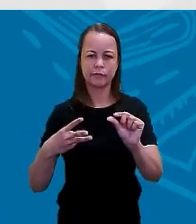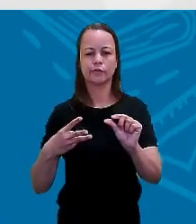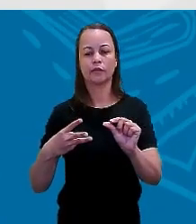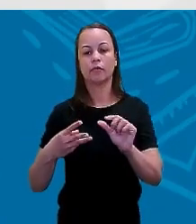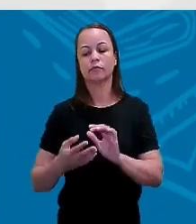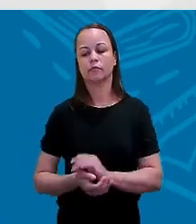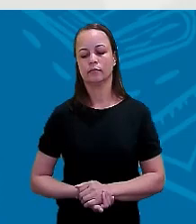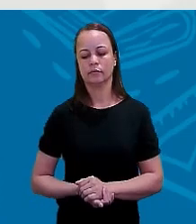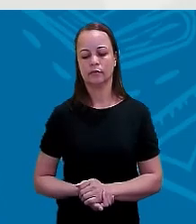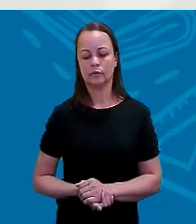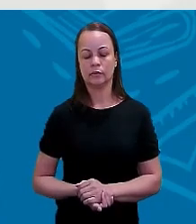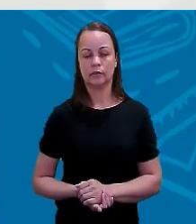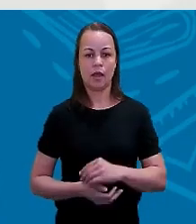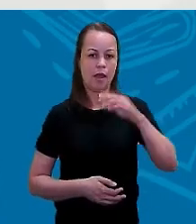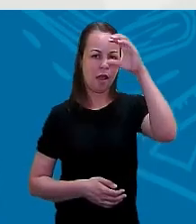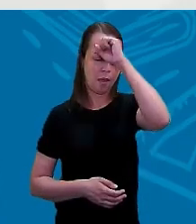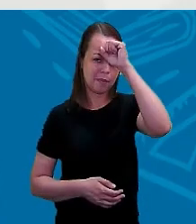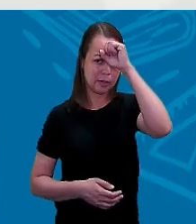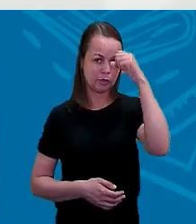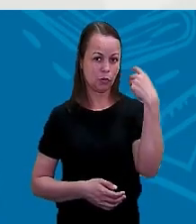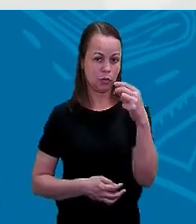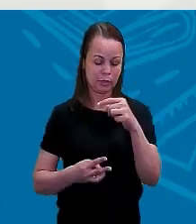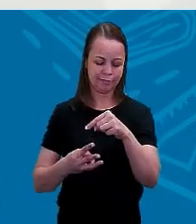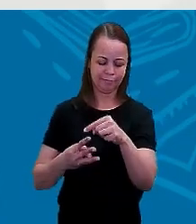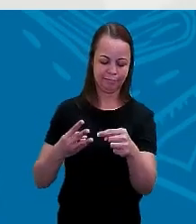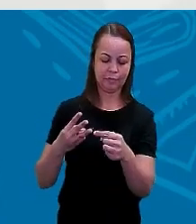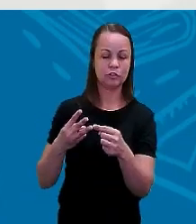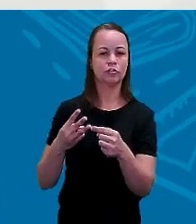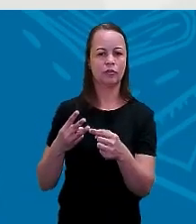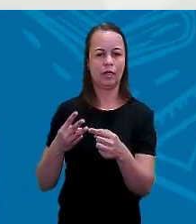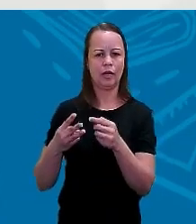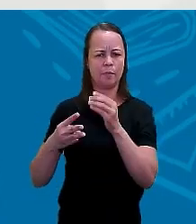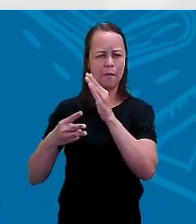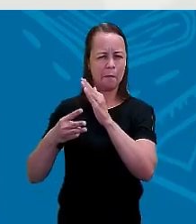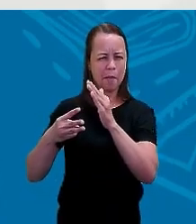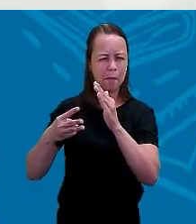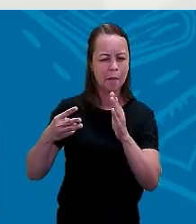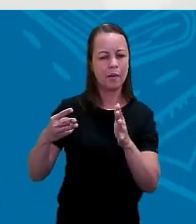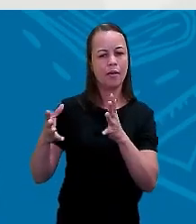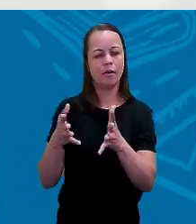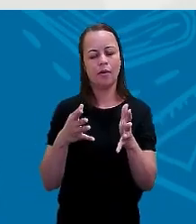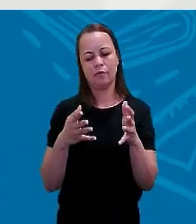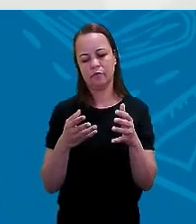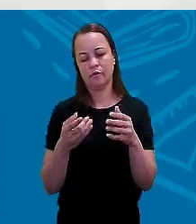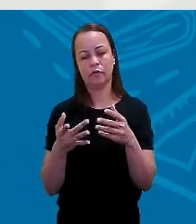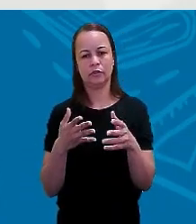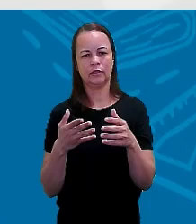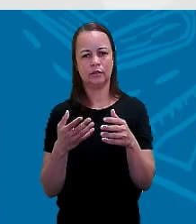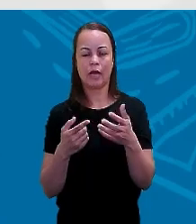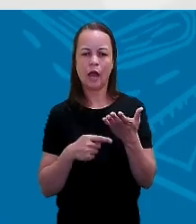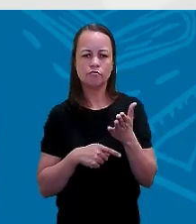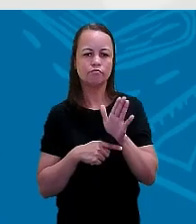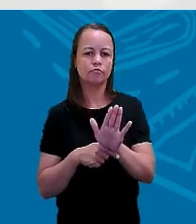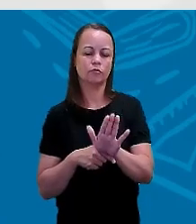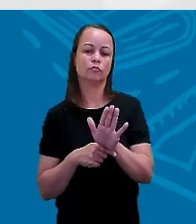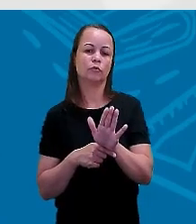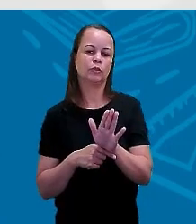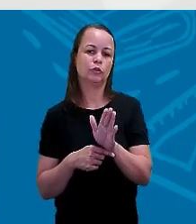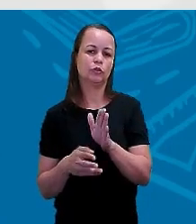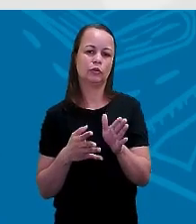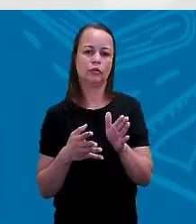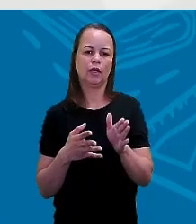gente também aprendeu que essas etapas aí vão ser muito favoráveis, né,